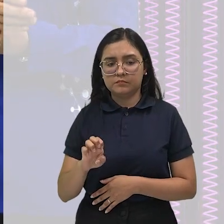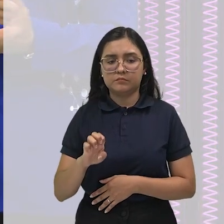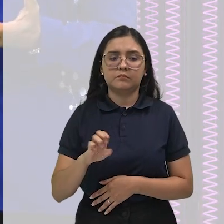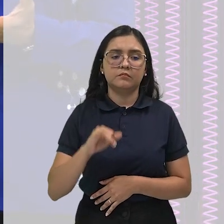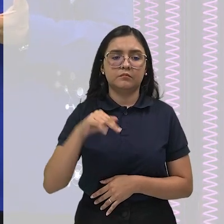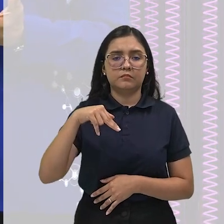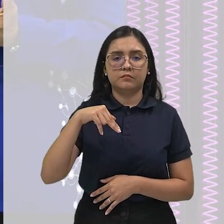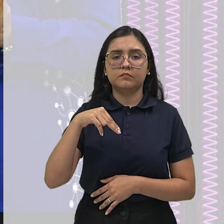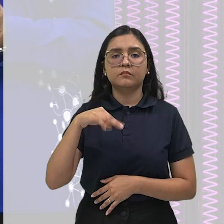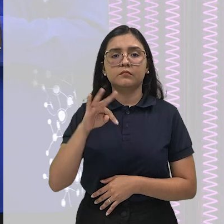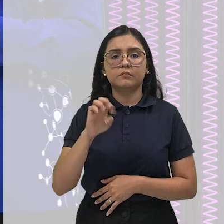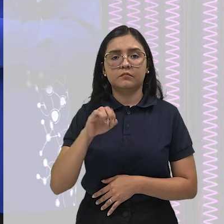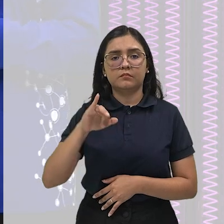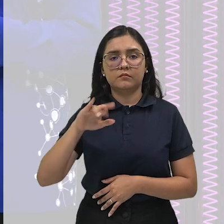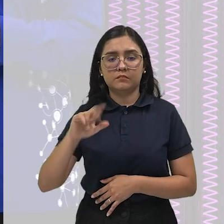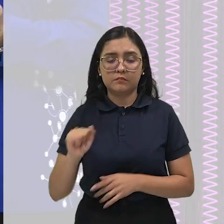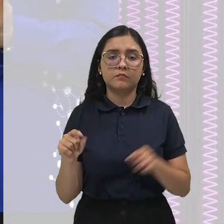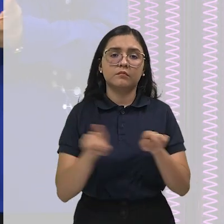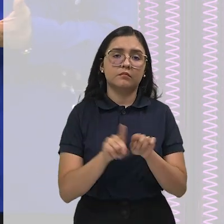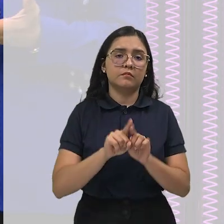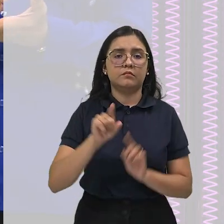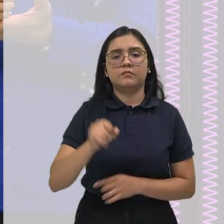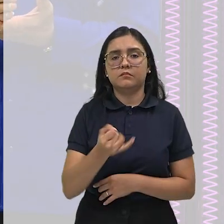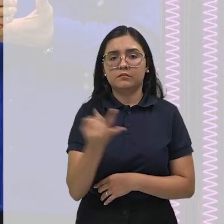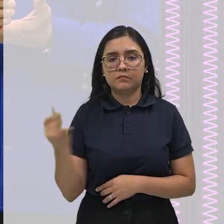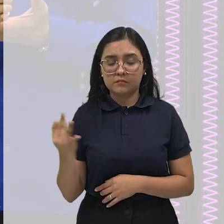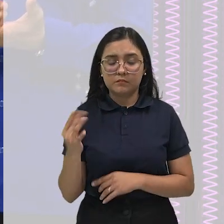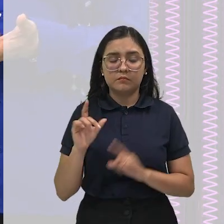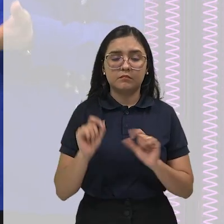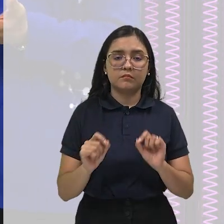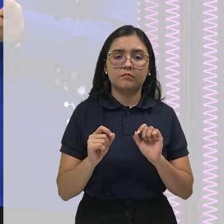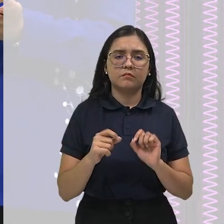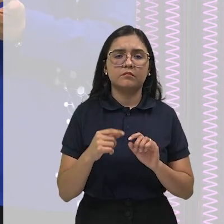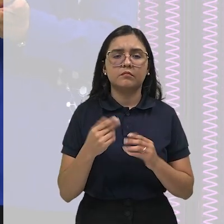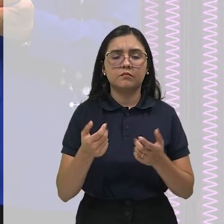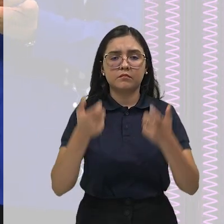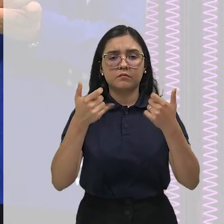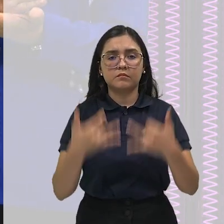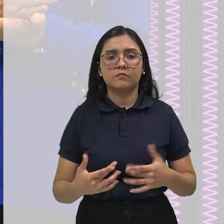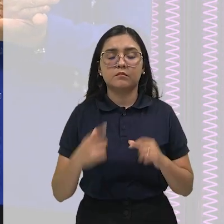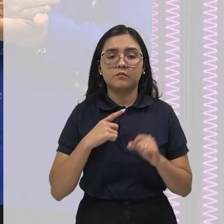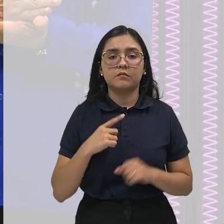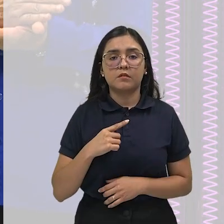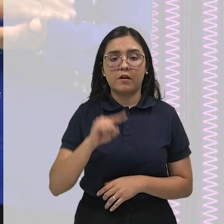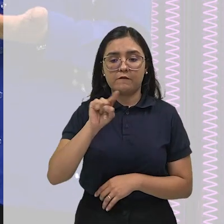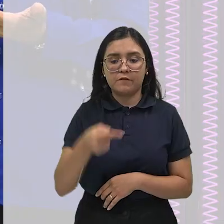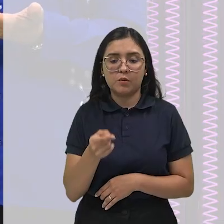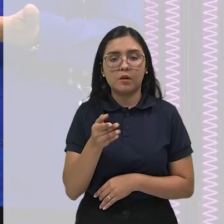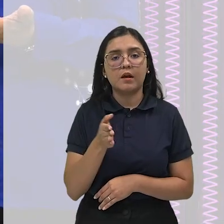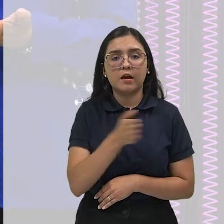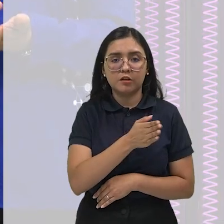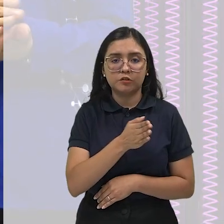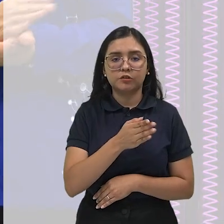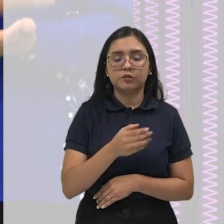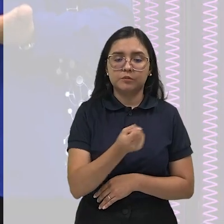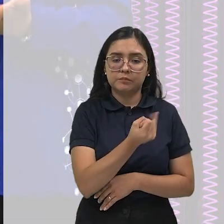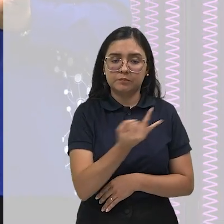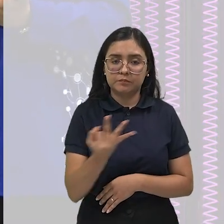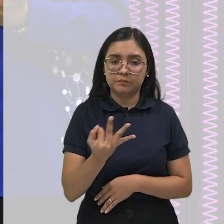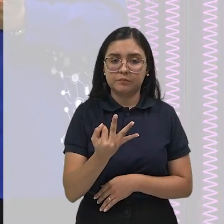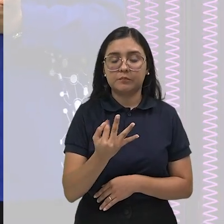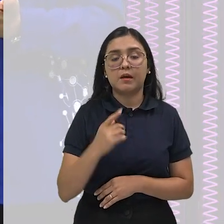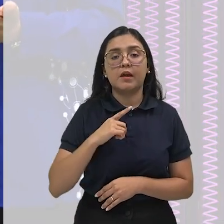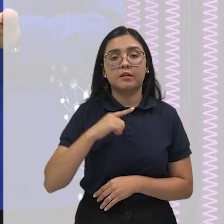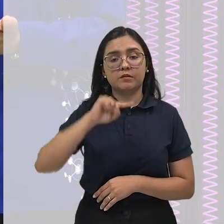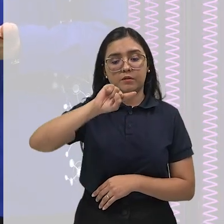decimal. A parte inteira é essa parte que eu me referi, que vem antes da vírgula. E a parte decimal